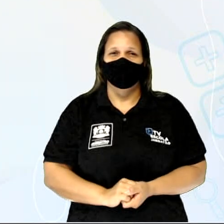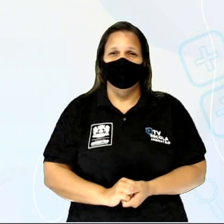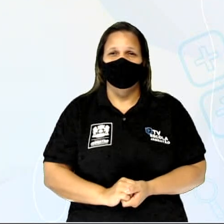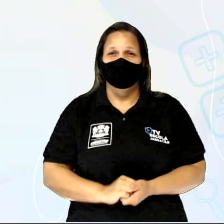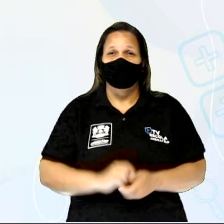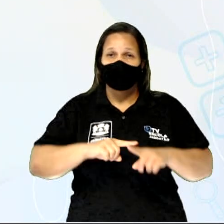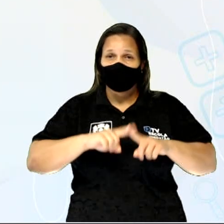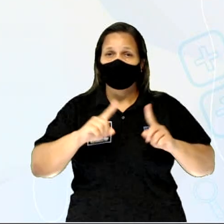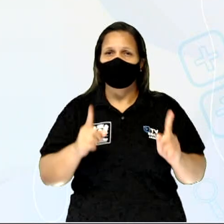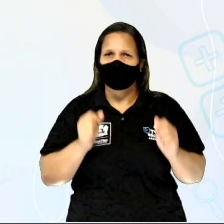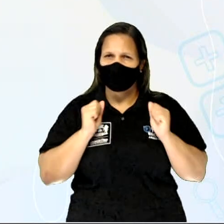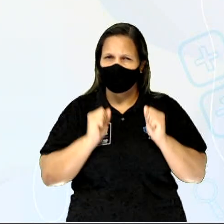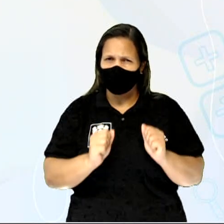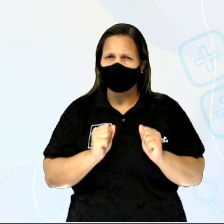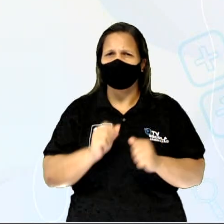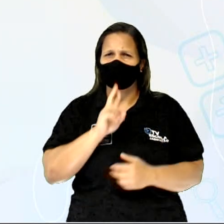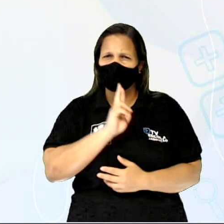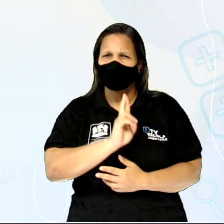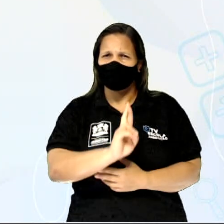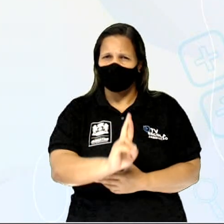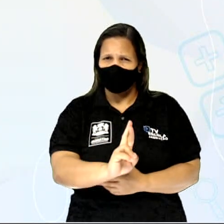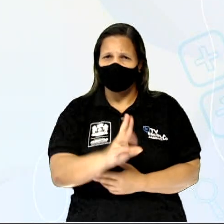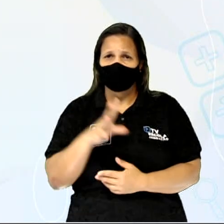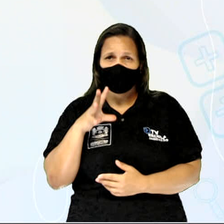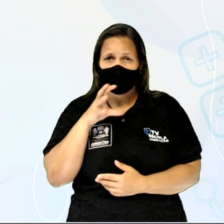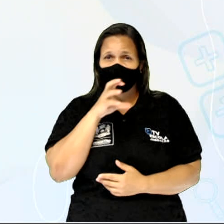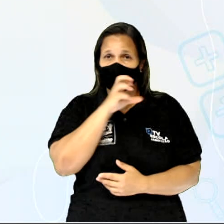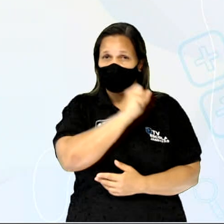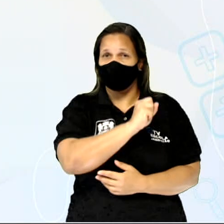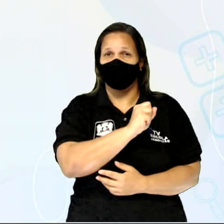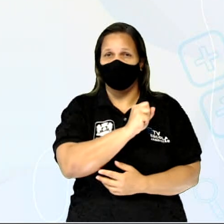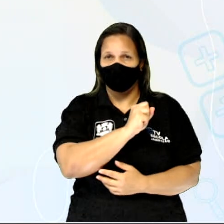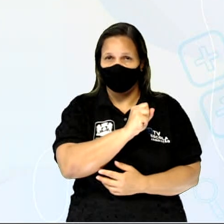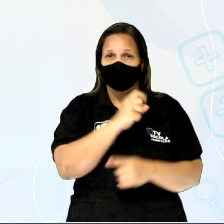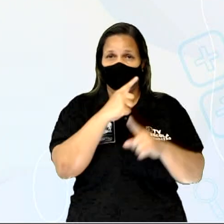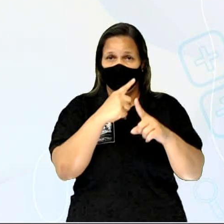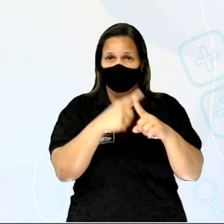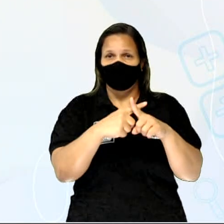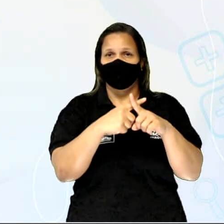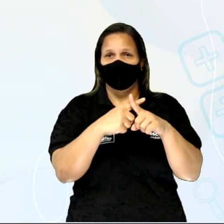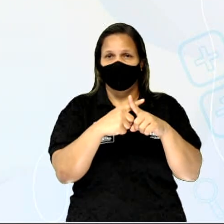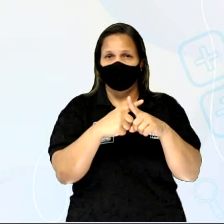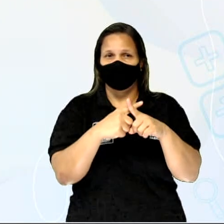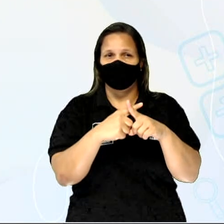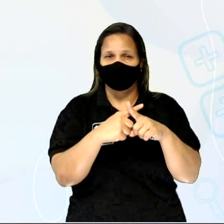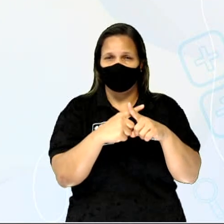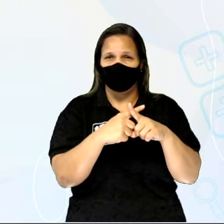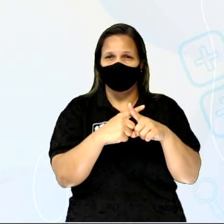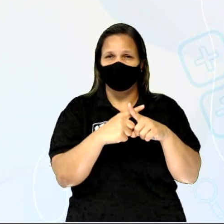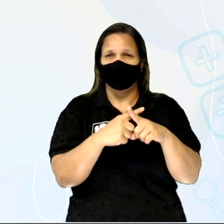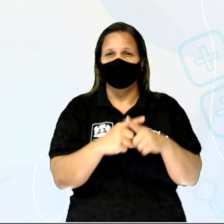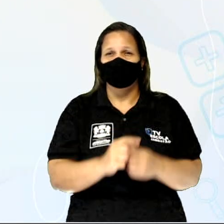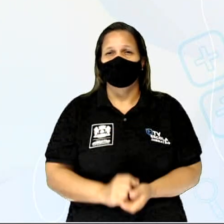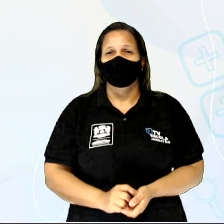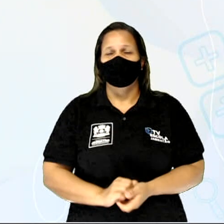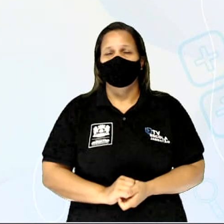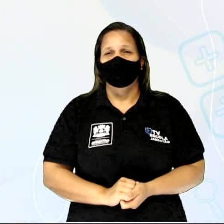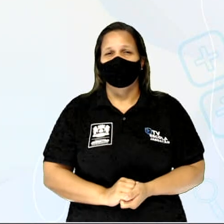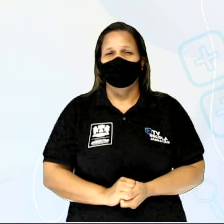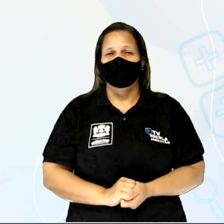resolver isso de uma maneira mais rápida utilizando uma multiplicação então podemos resolver